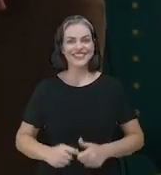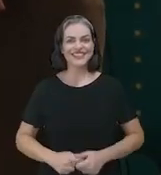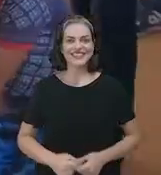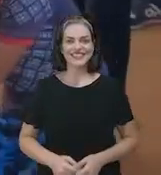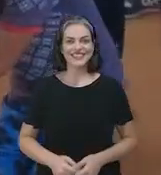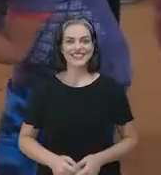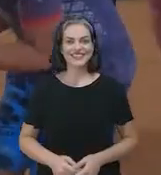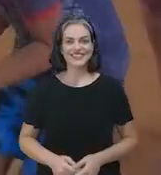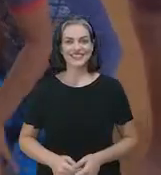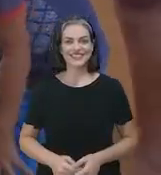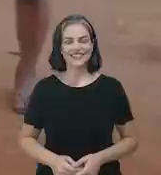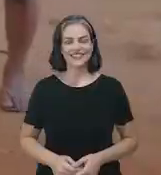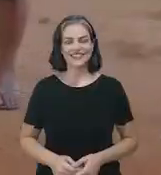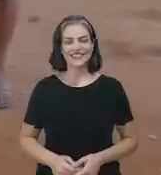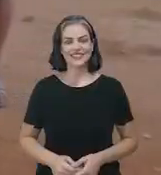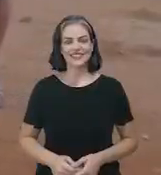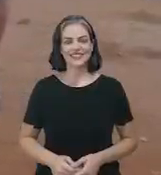tudo.